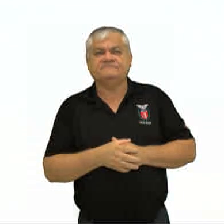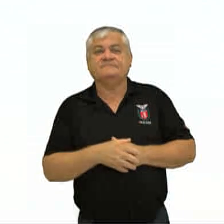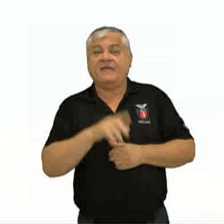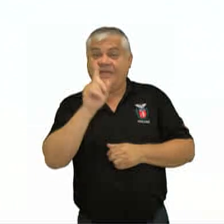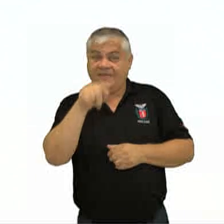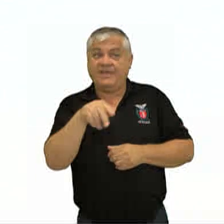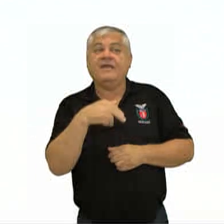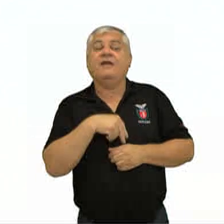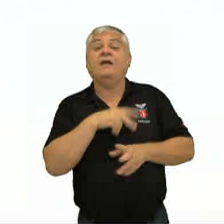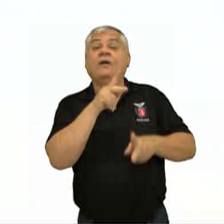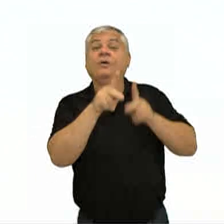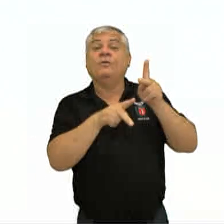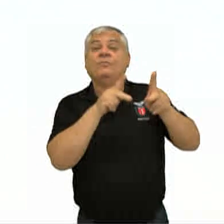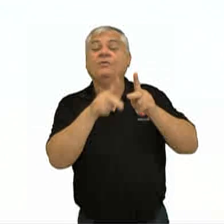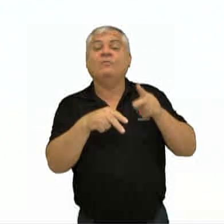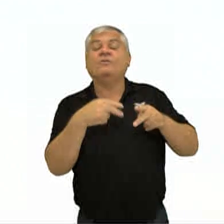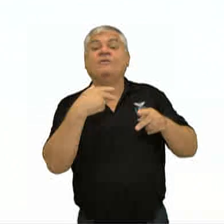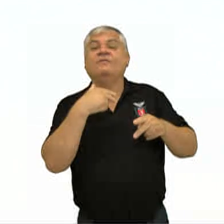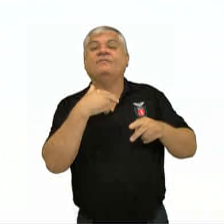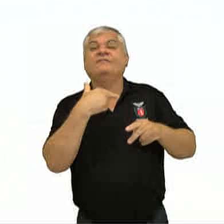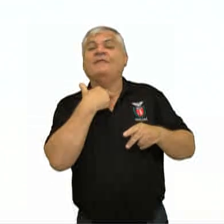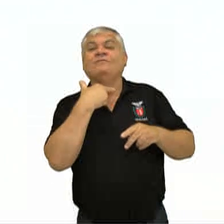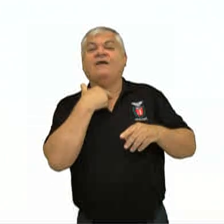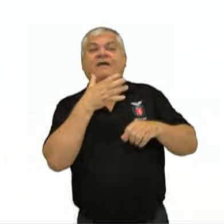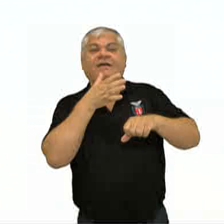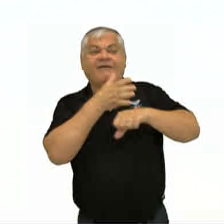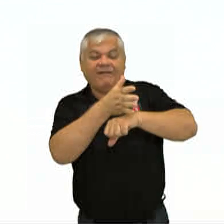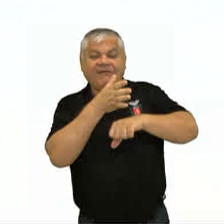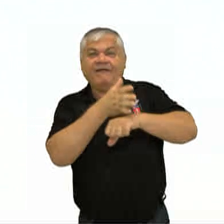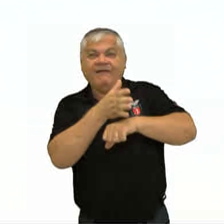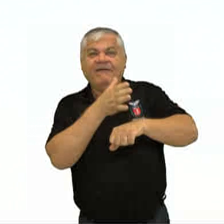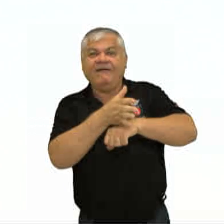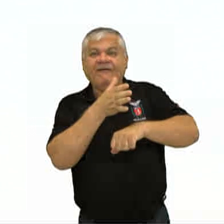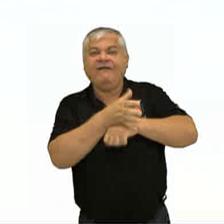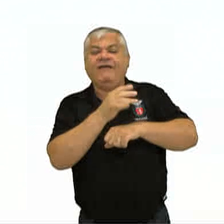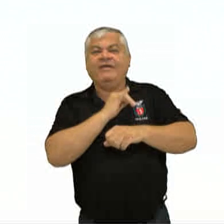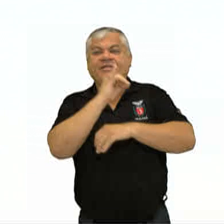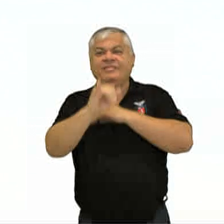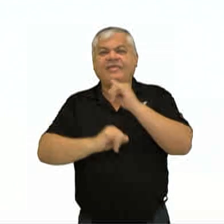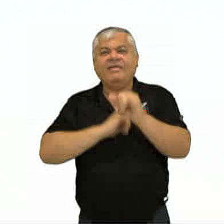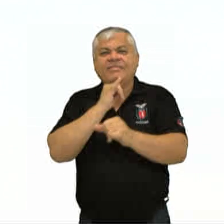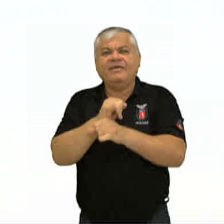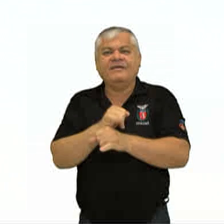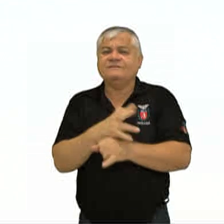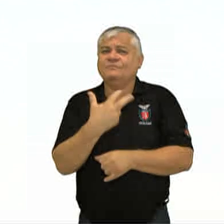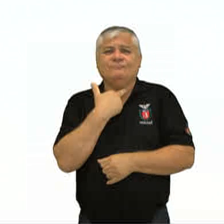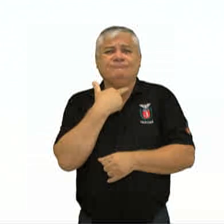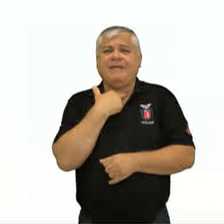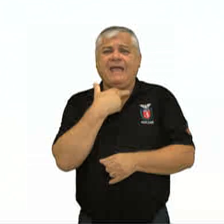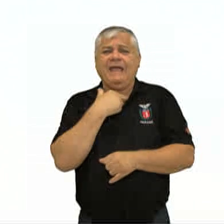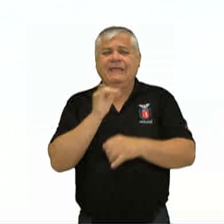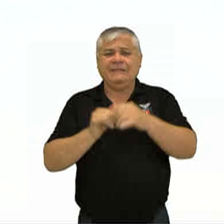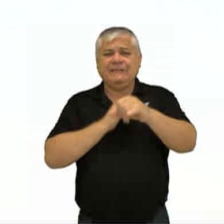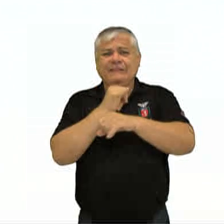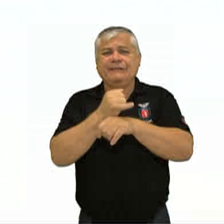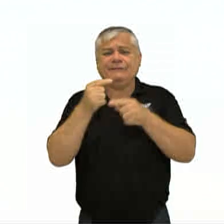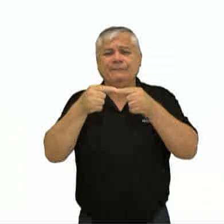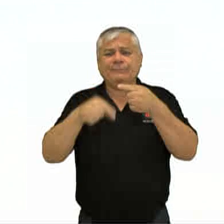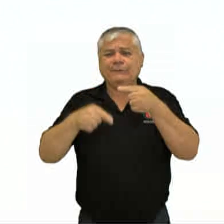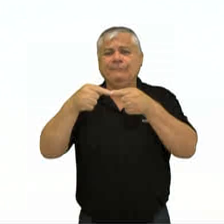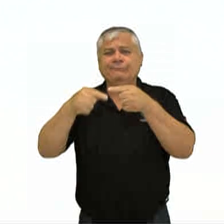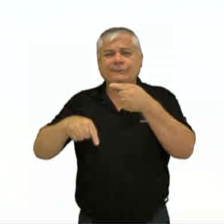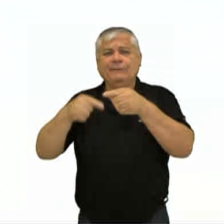Exatamente. O público que não tem acesso à conexão de internet com qualidade está limitado para o uso de